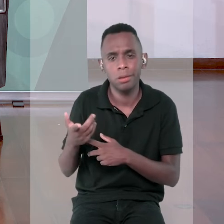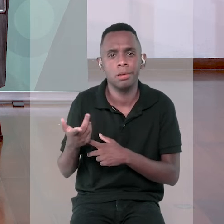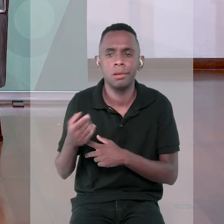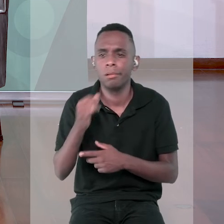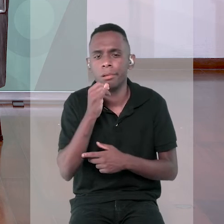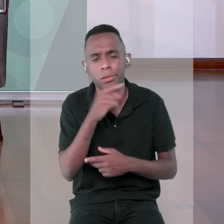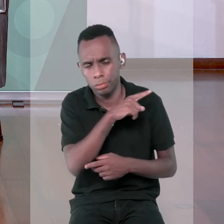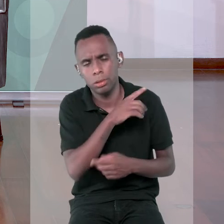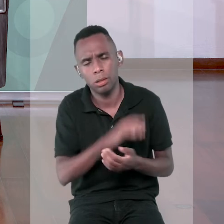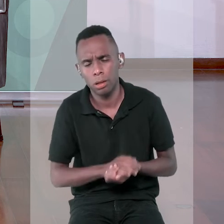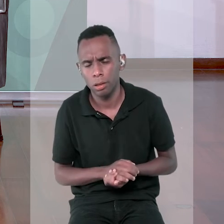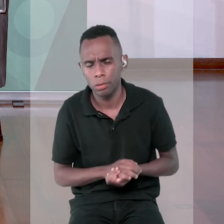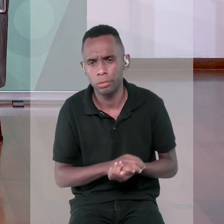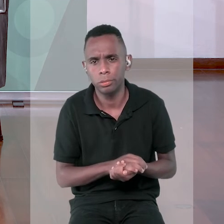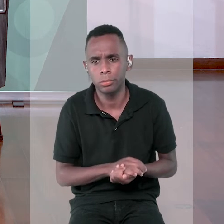foi no